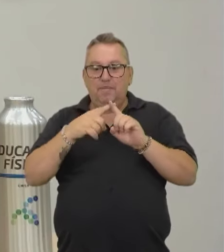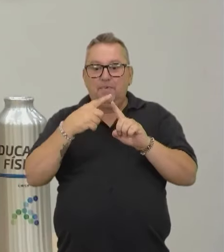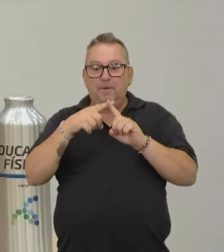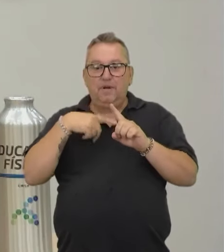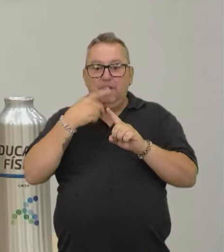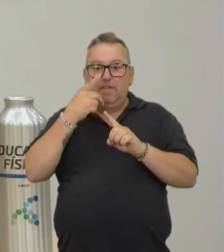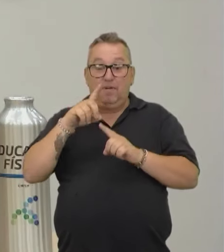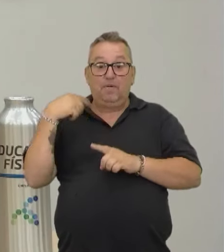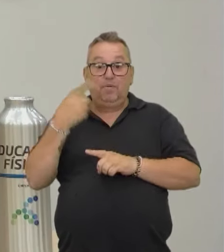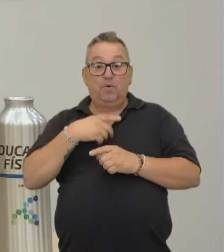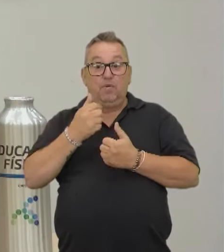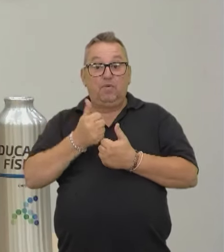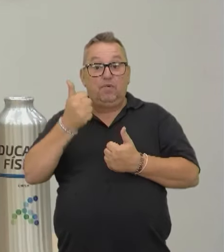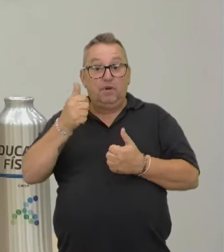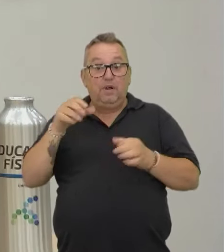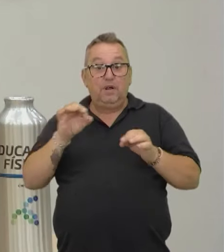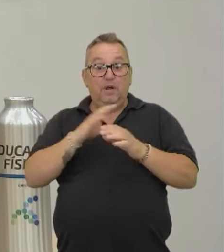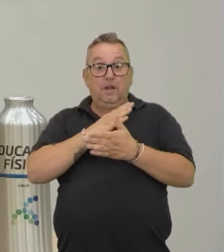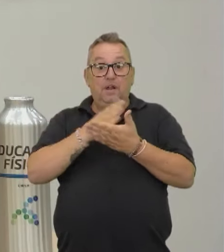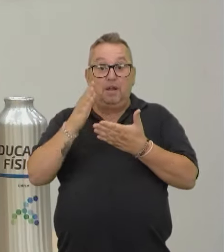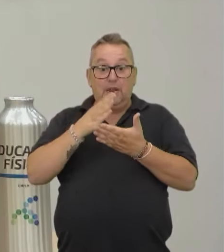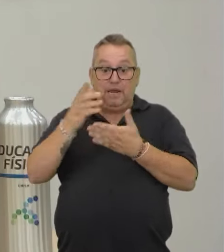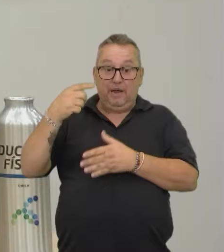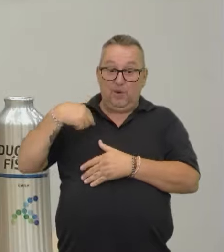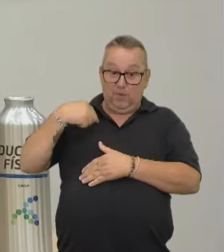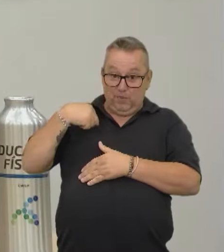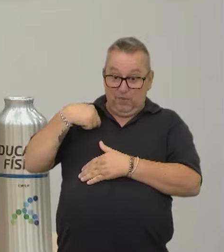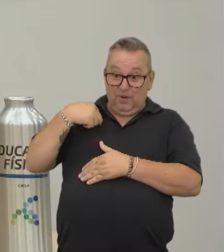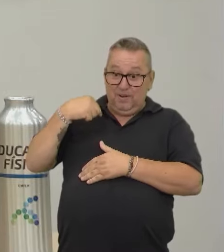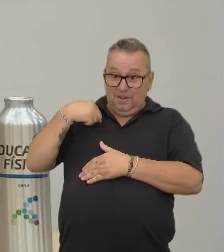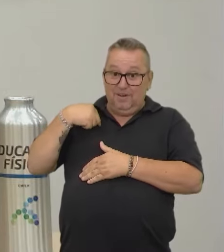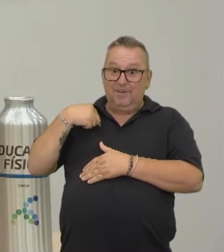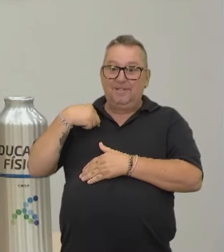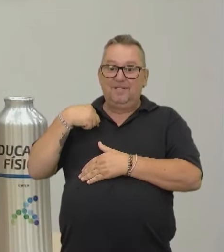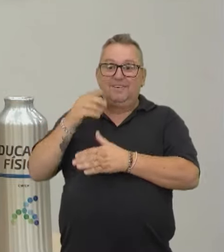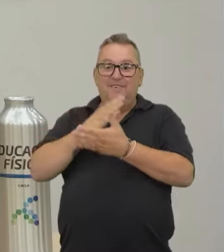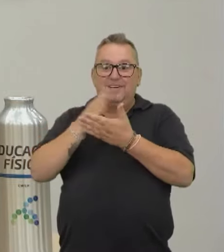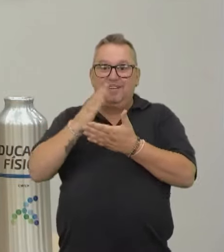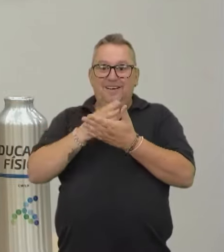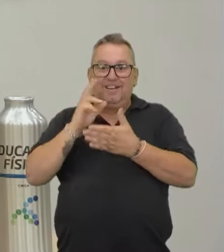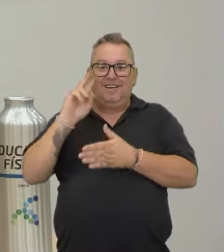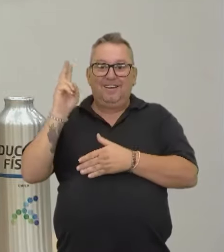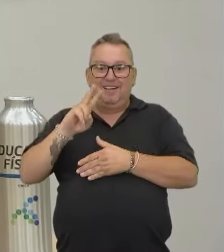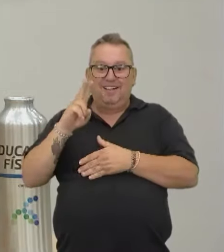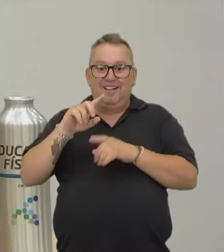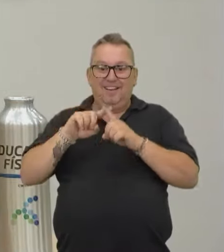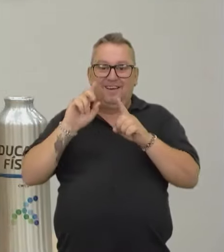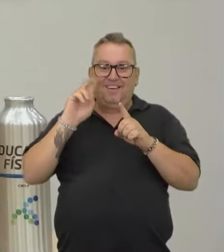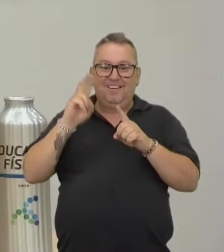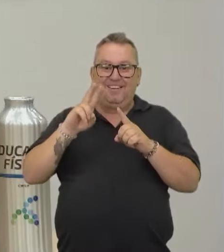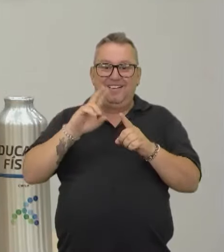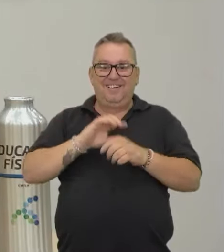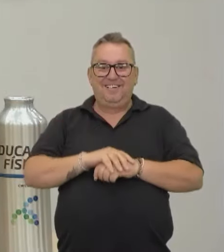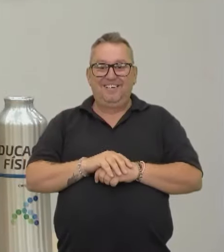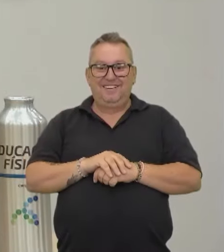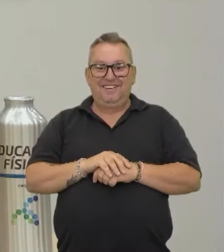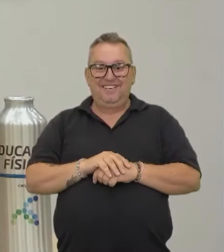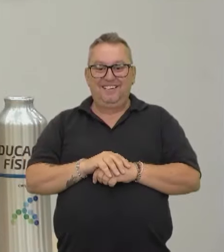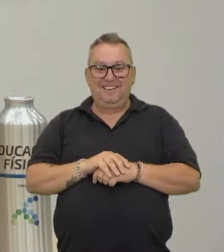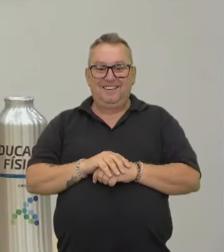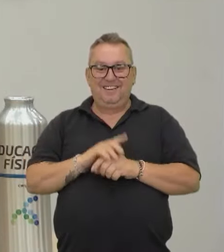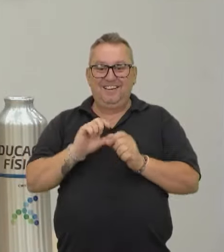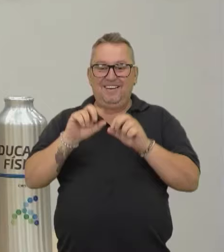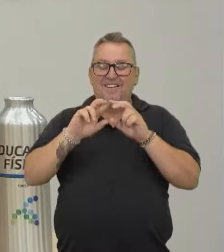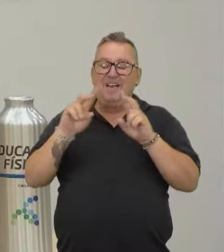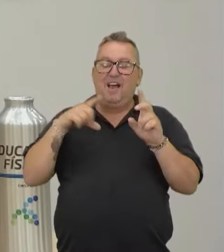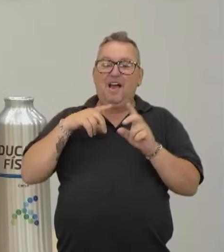eu falei pro nosso diretor que quem começava era eu. De repente, na hora que eu faço a encenação, opa, tá caindo tudo! A